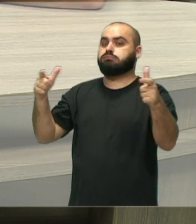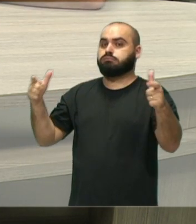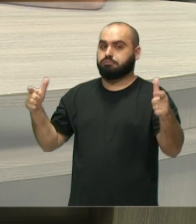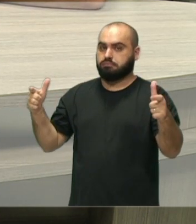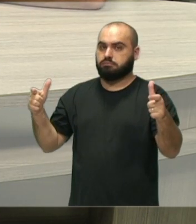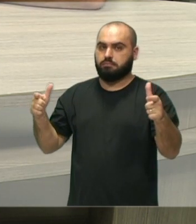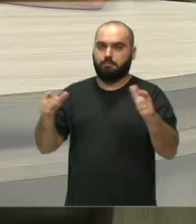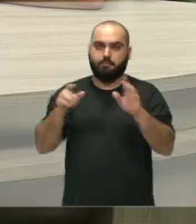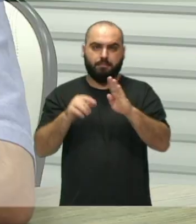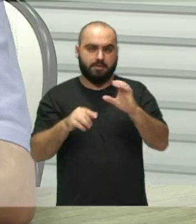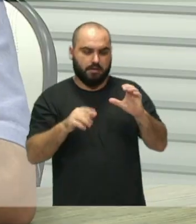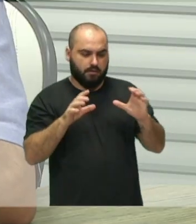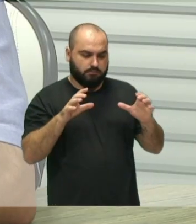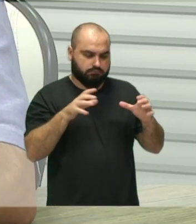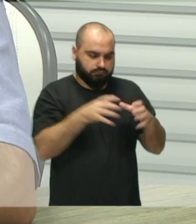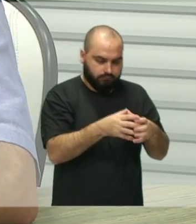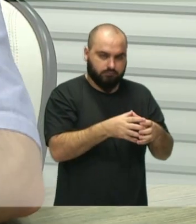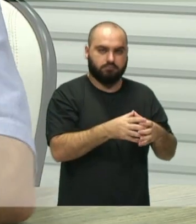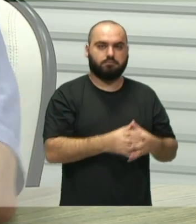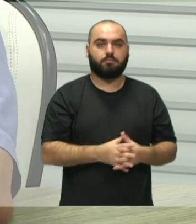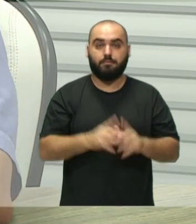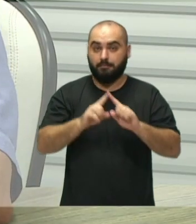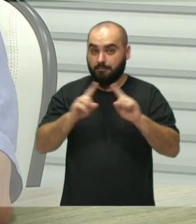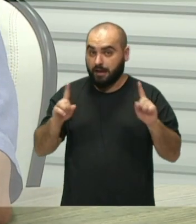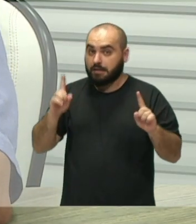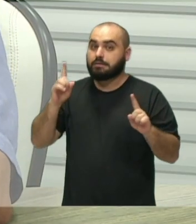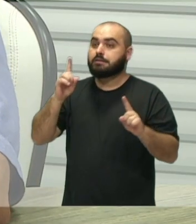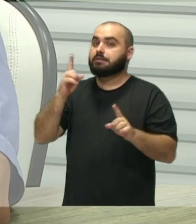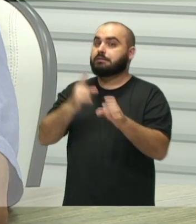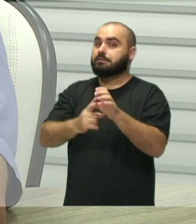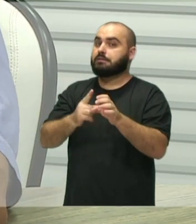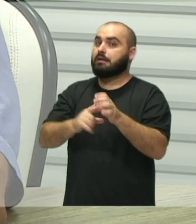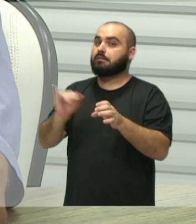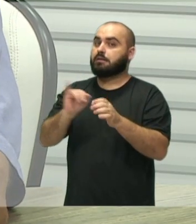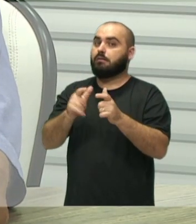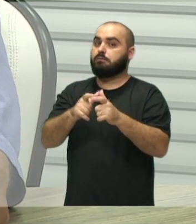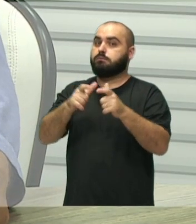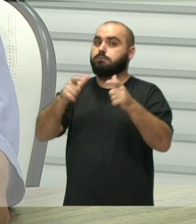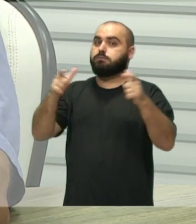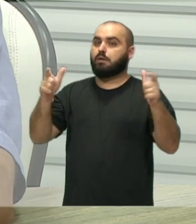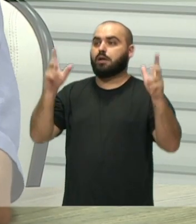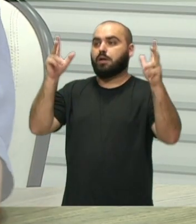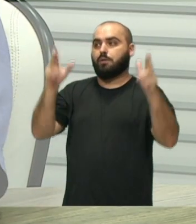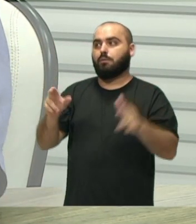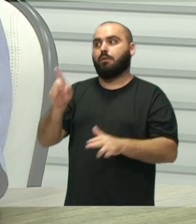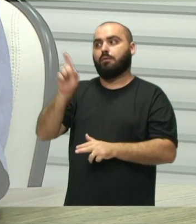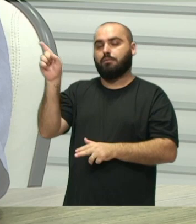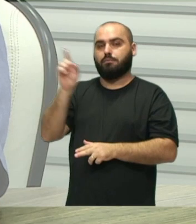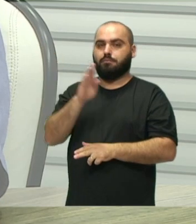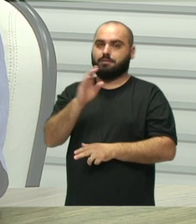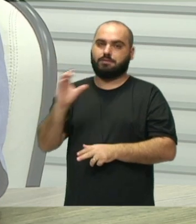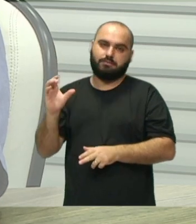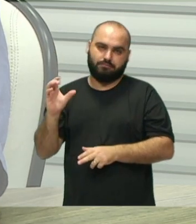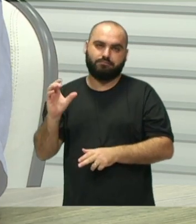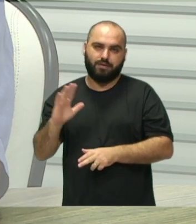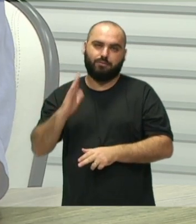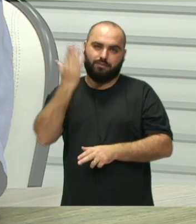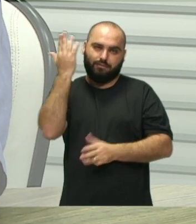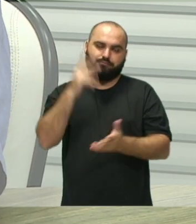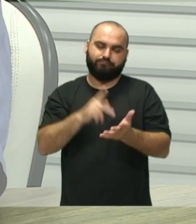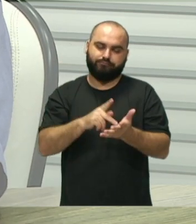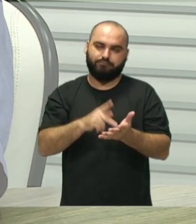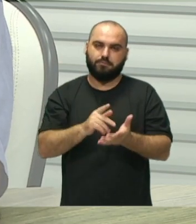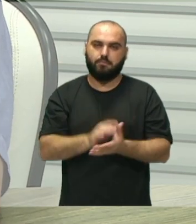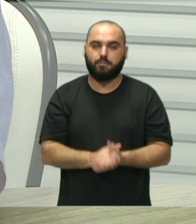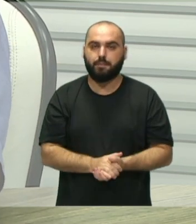que Balneário Camboriú, mas a tendência com o crescimento da cidade é acontecer o mesmo que a gente já vê hoje em Balneário Camboriú.